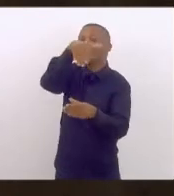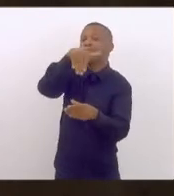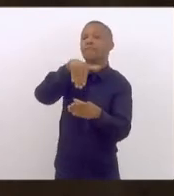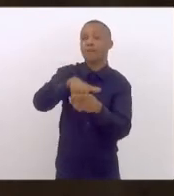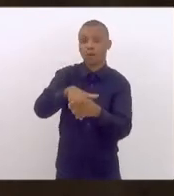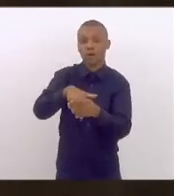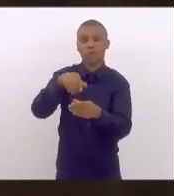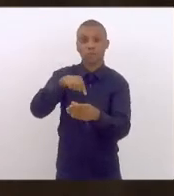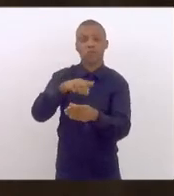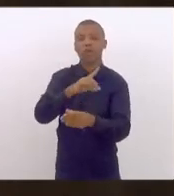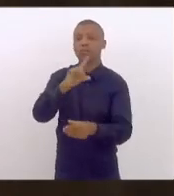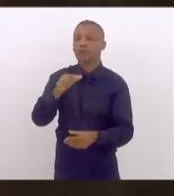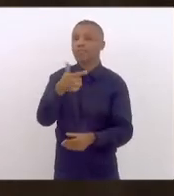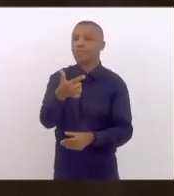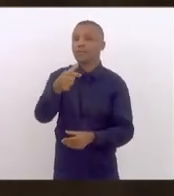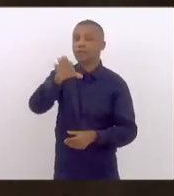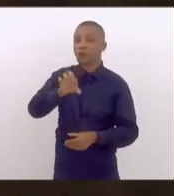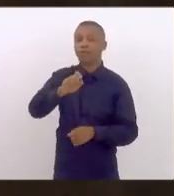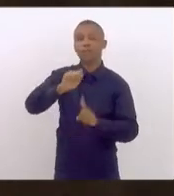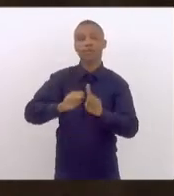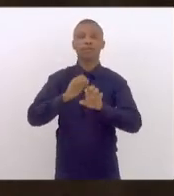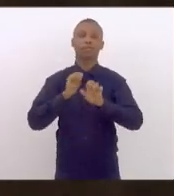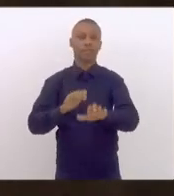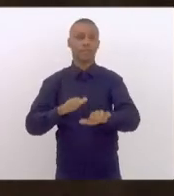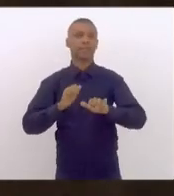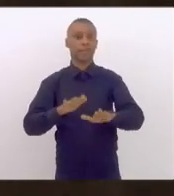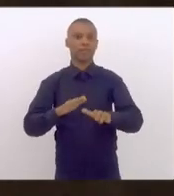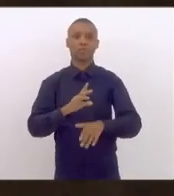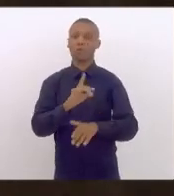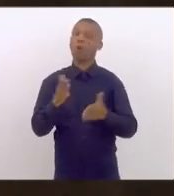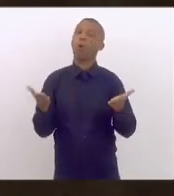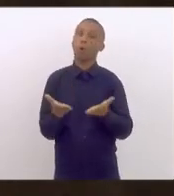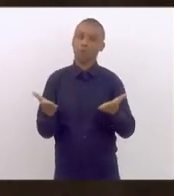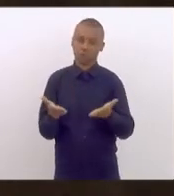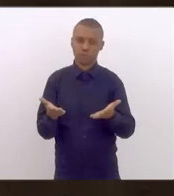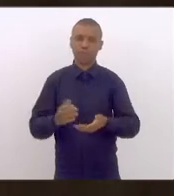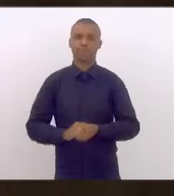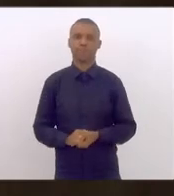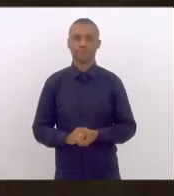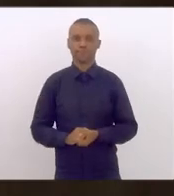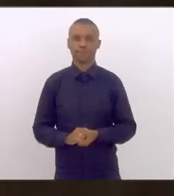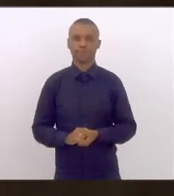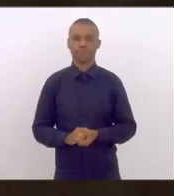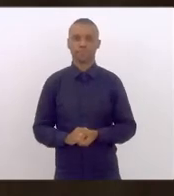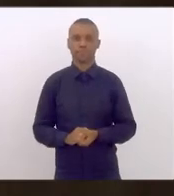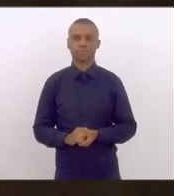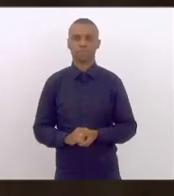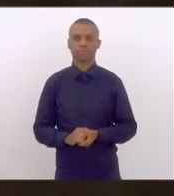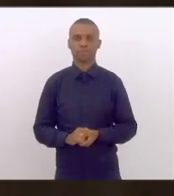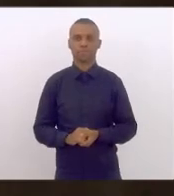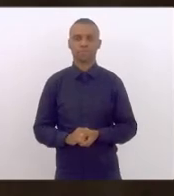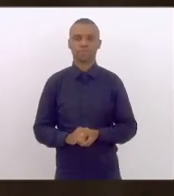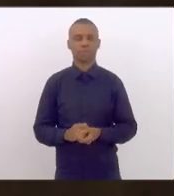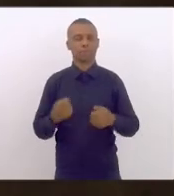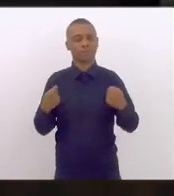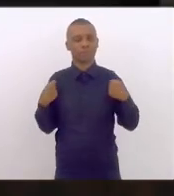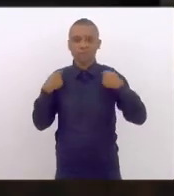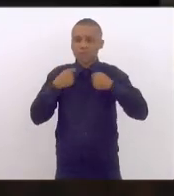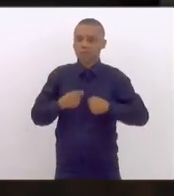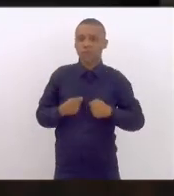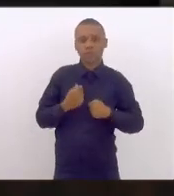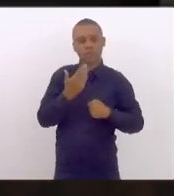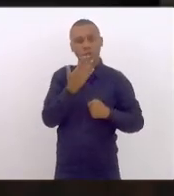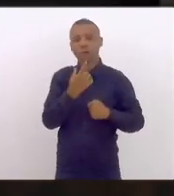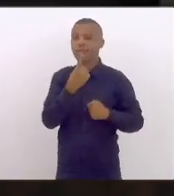ao dia 29 de setembro dia de hoje botou um paletó vermelho